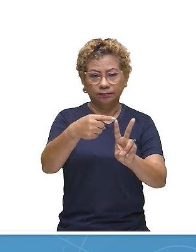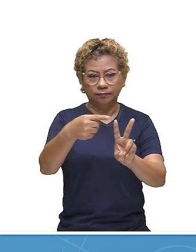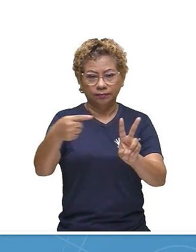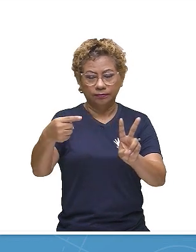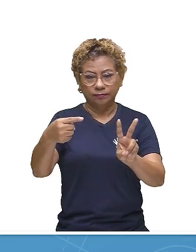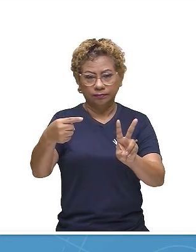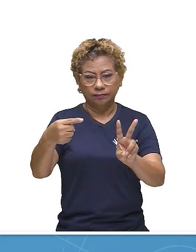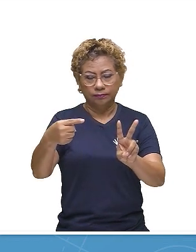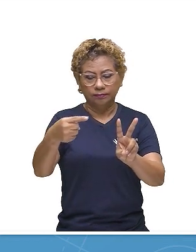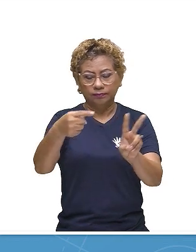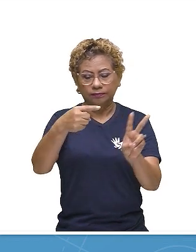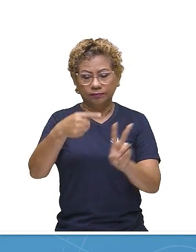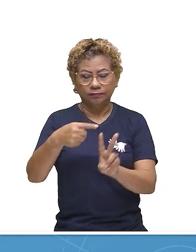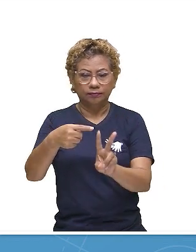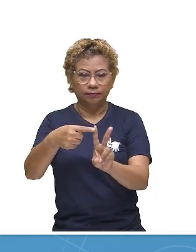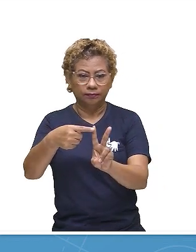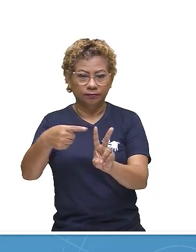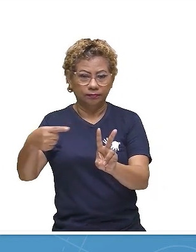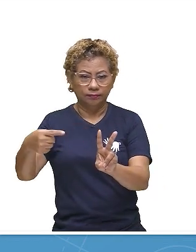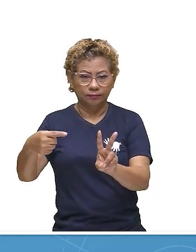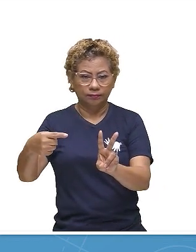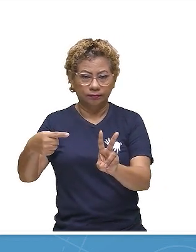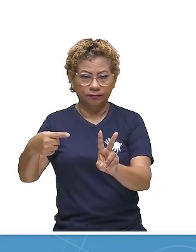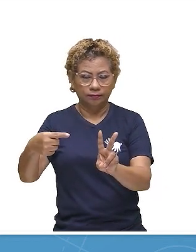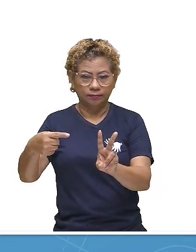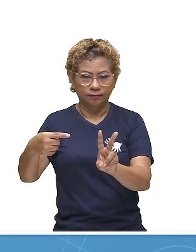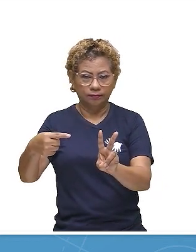da raiz quadrada